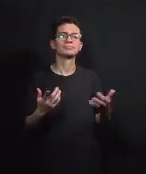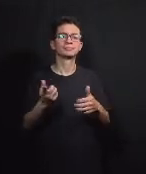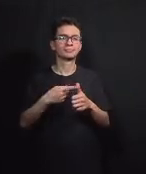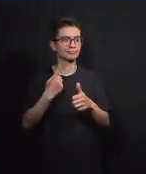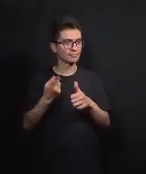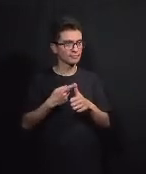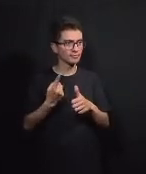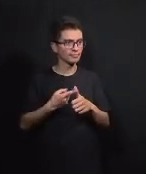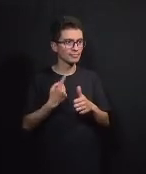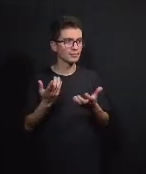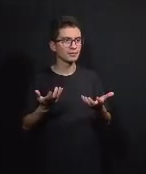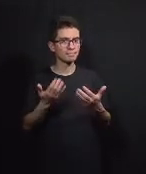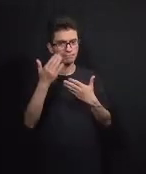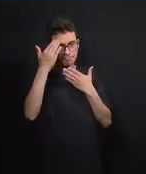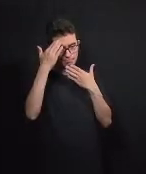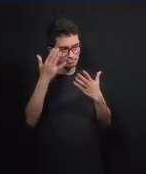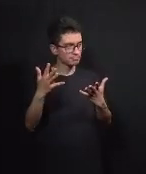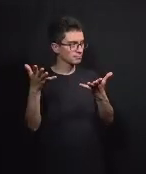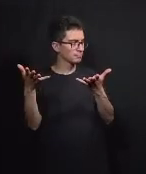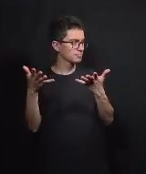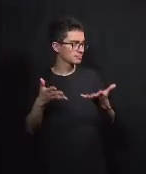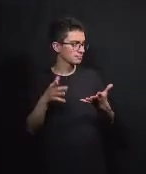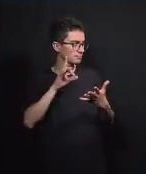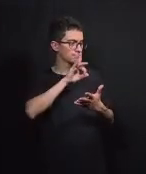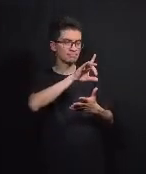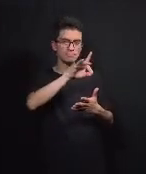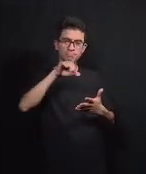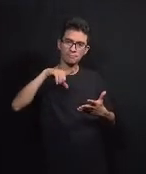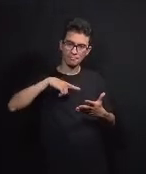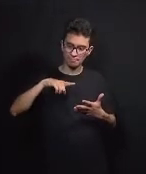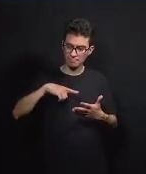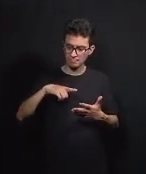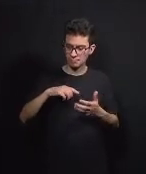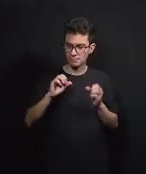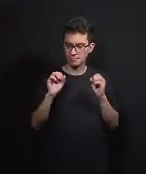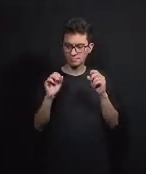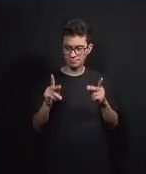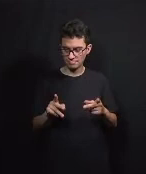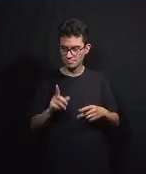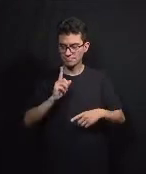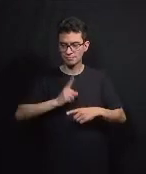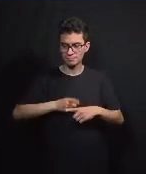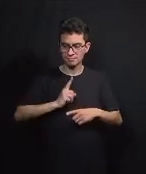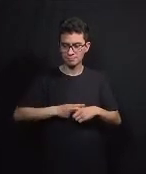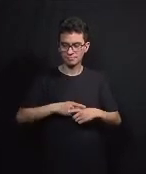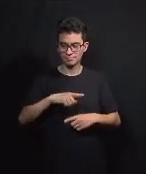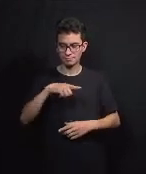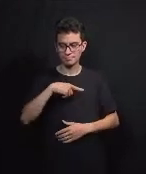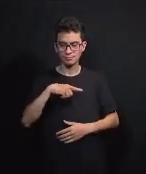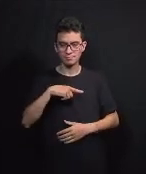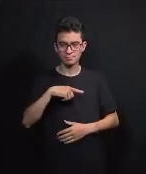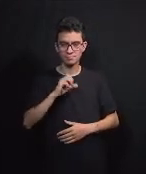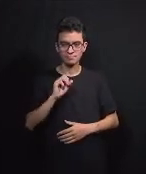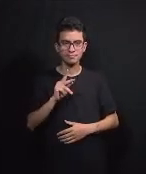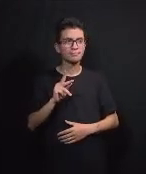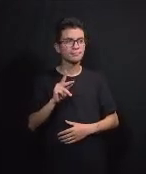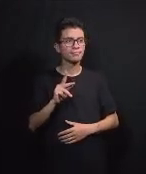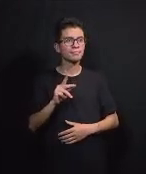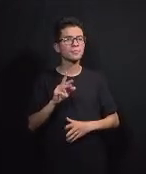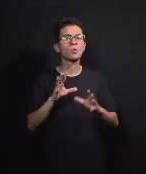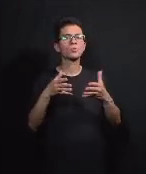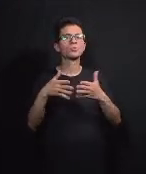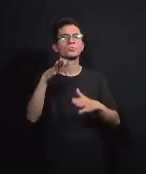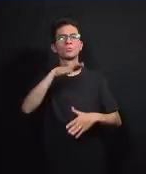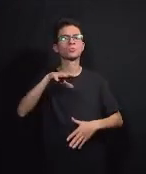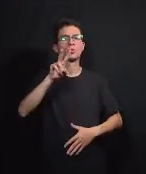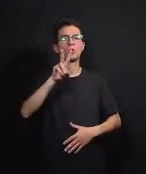eu agradeço o convite que me foi feito pelo Instituto Votorantim. É uma